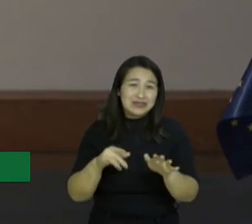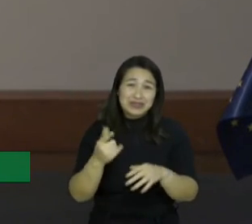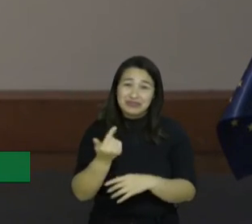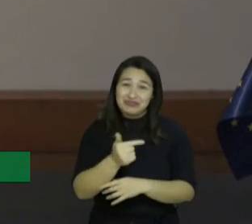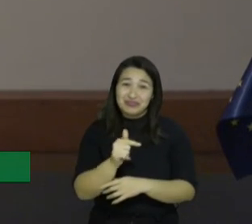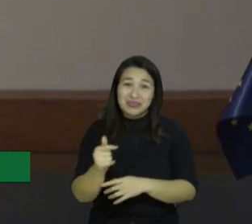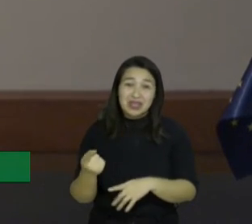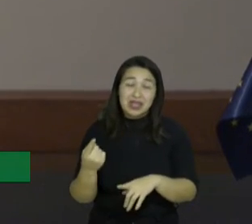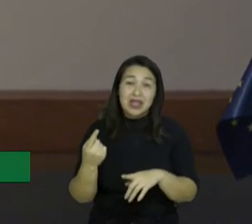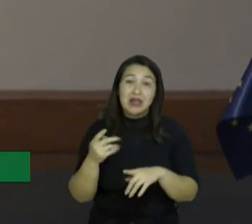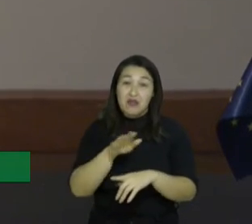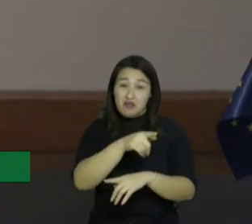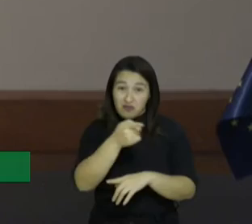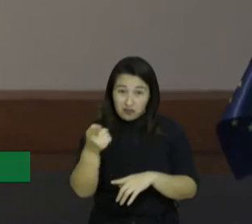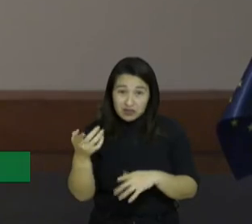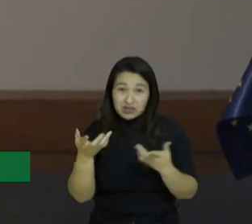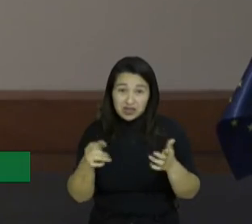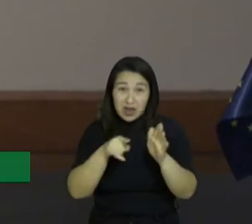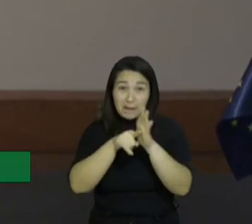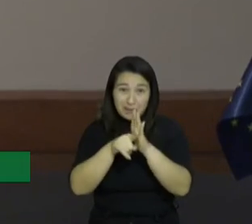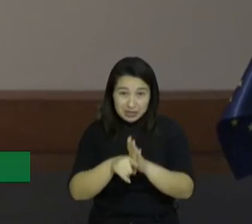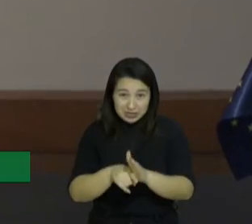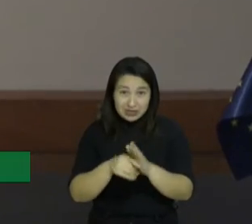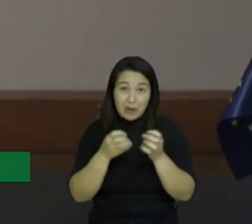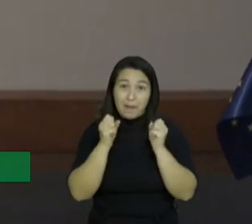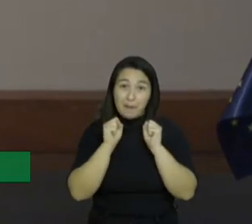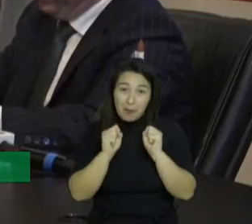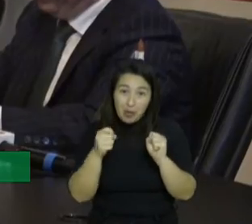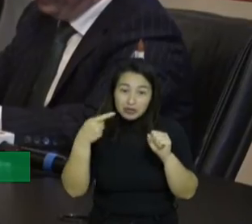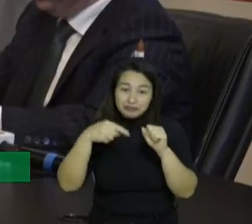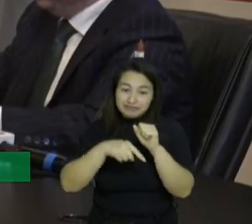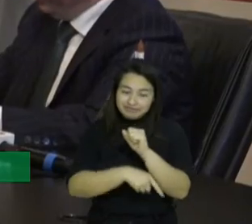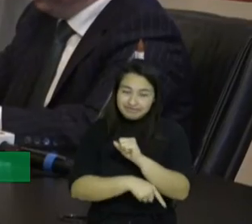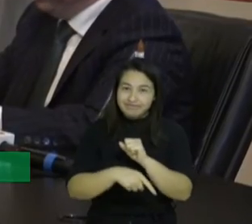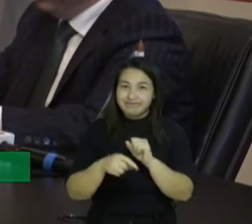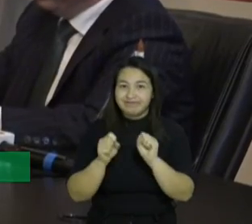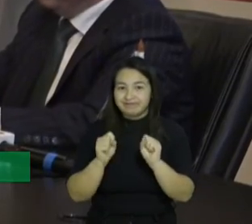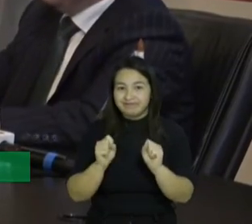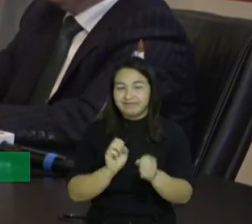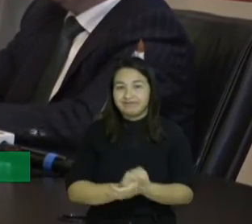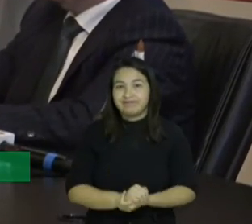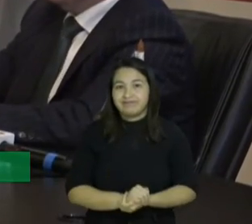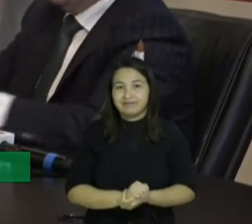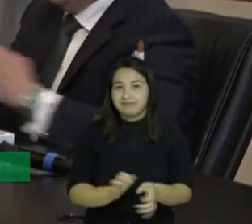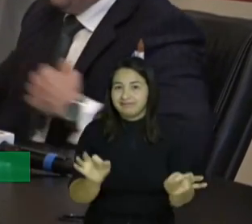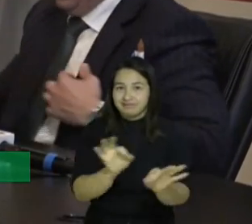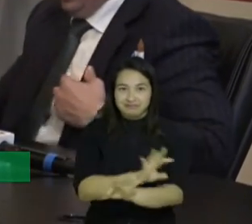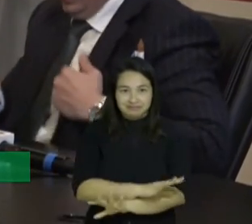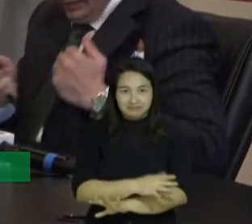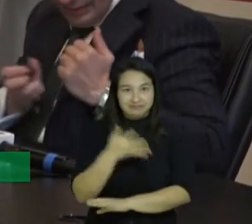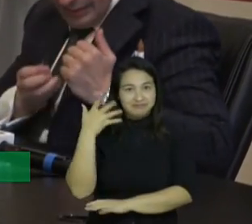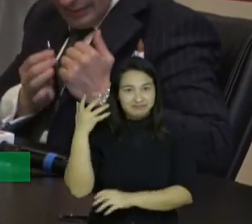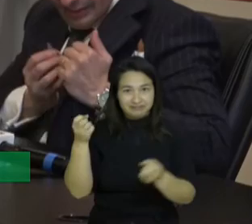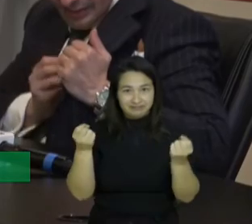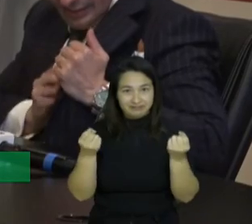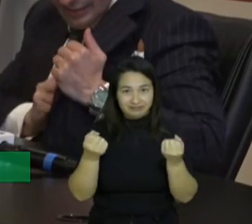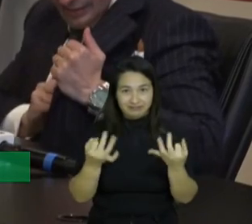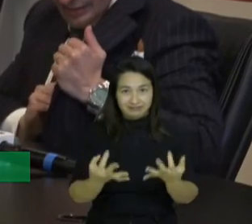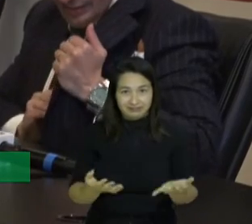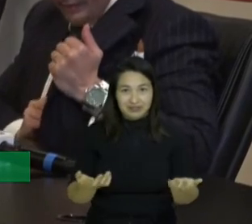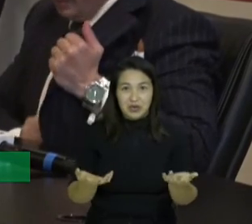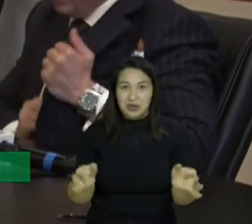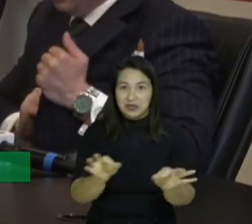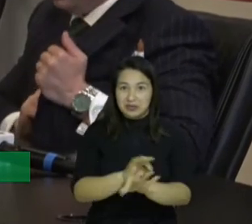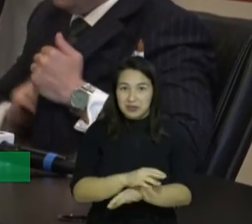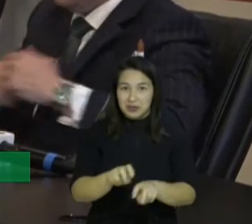quem quiser pesquisar Mais acho que vale Vale se aprofundar obrigado encerradas as falas eu dissolvo a Nossa mesa